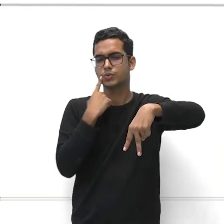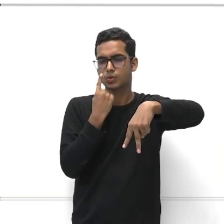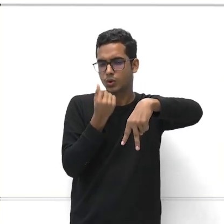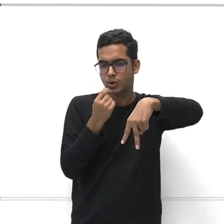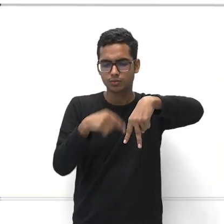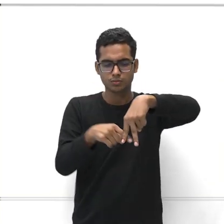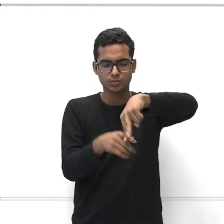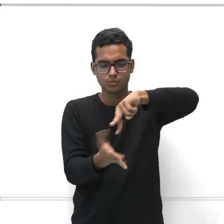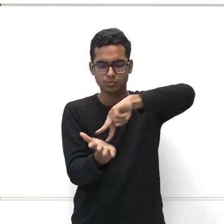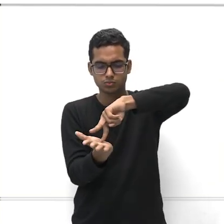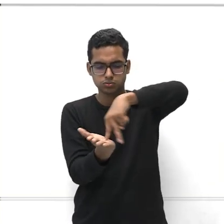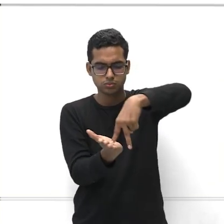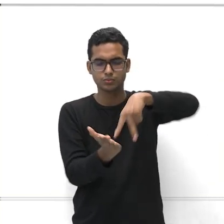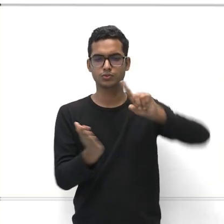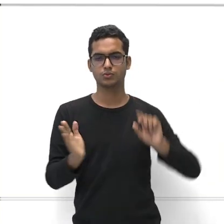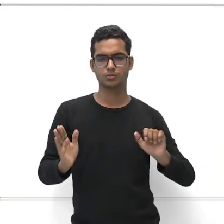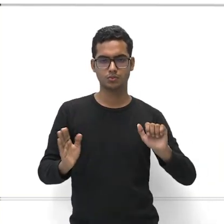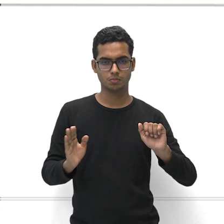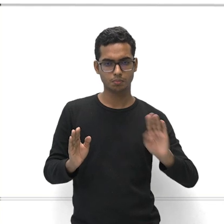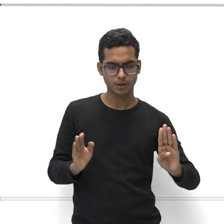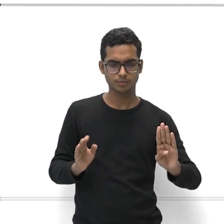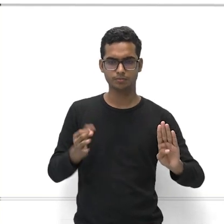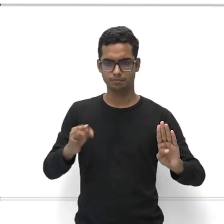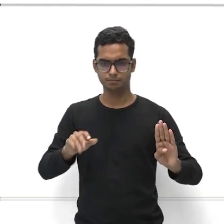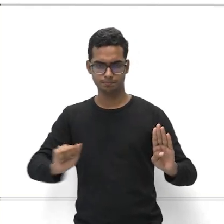Daqui o compasso, daqui para cá,